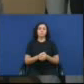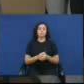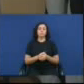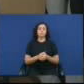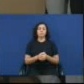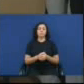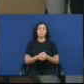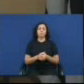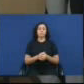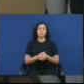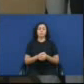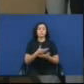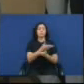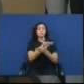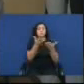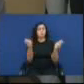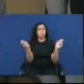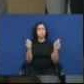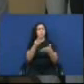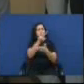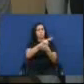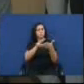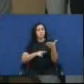vossas senhorias lerem sua biografia.